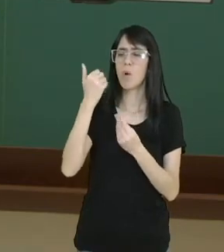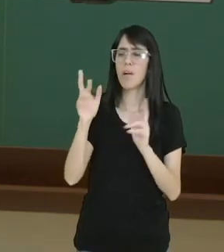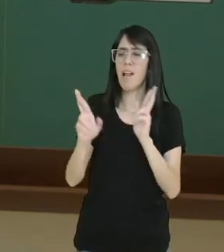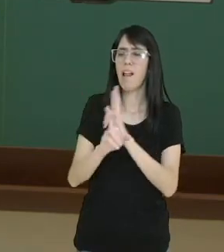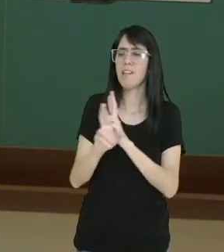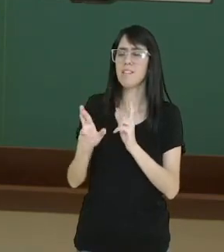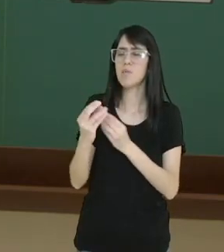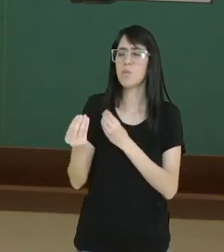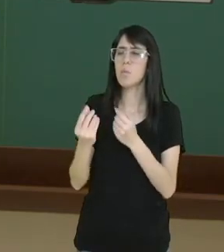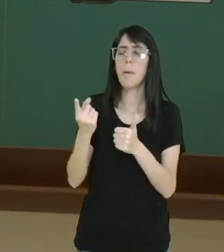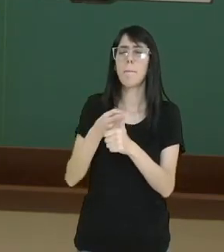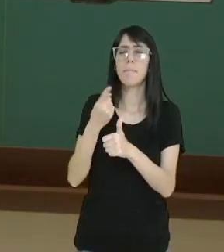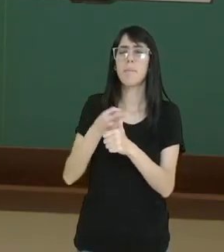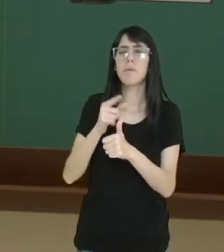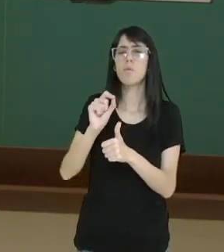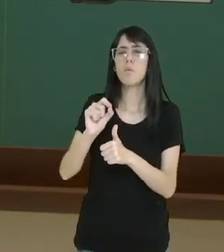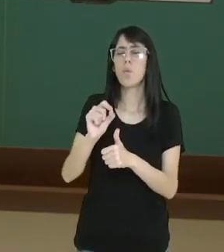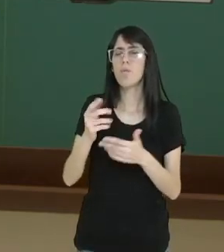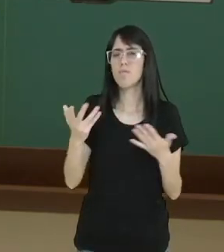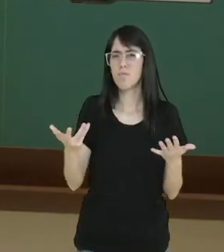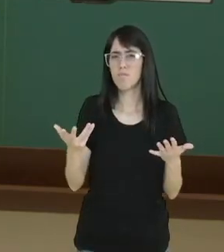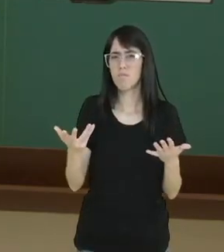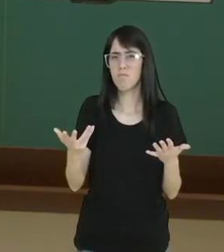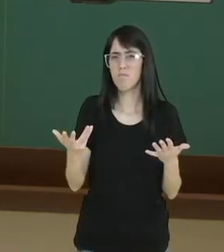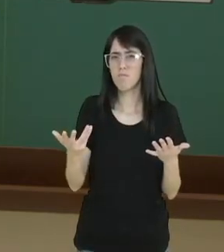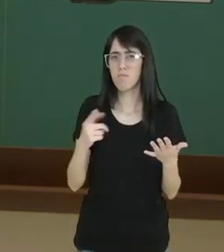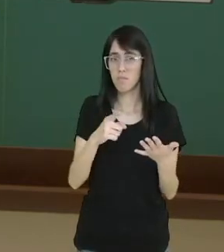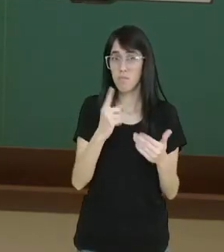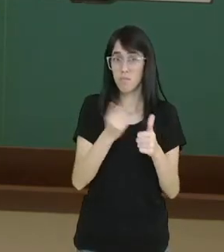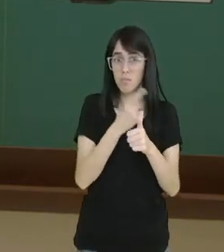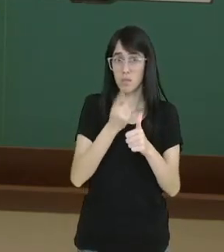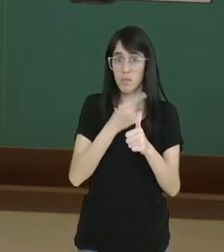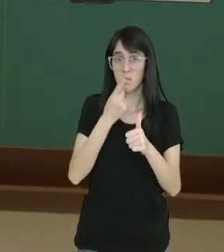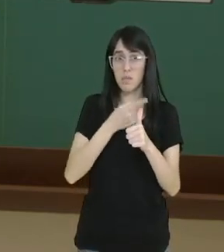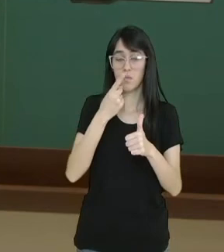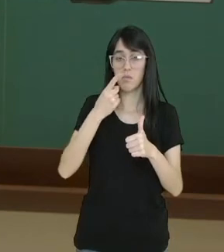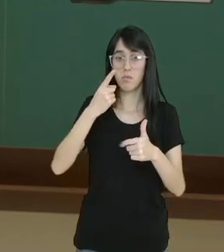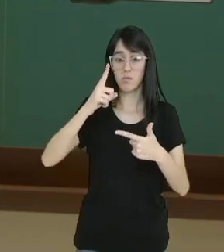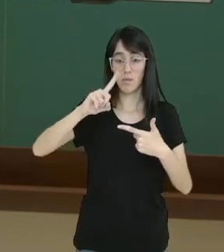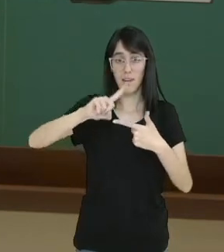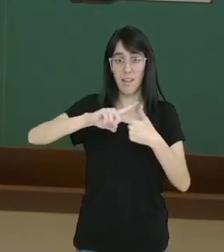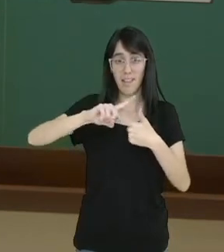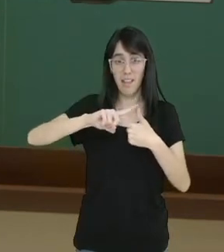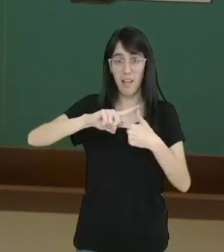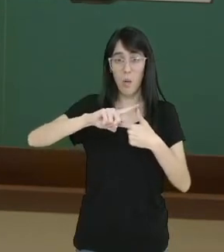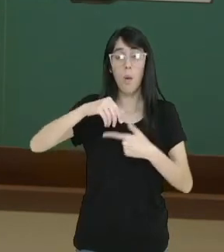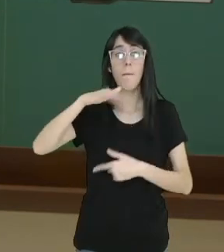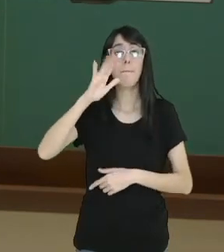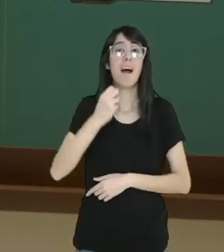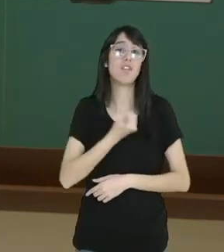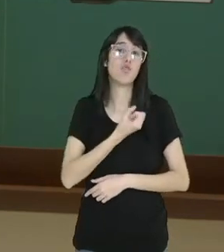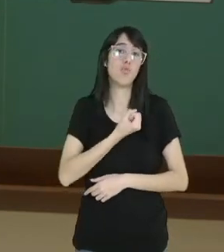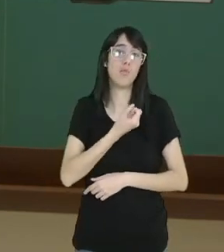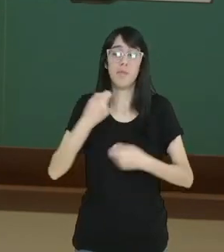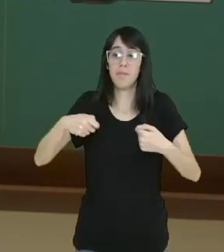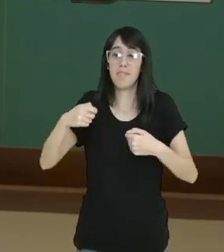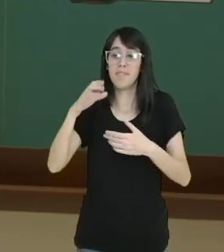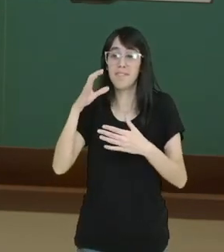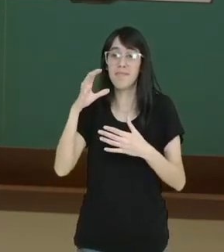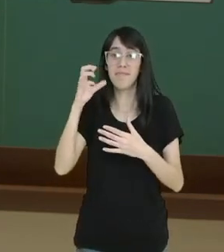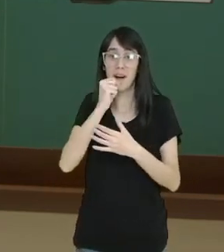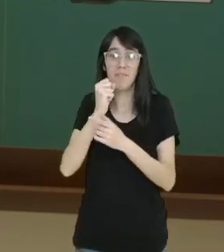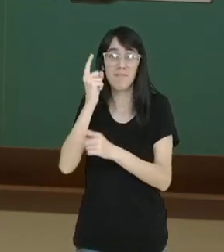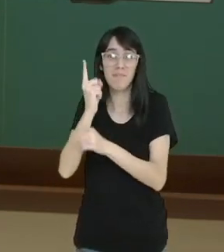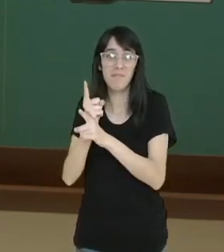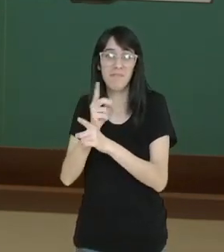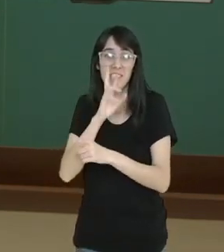você começa usando? Você vai para o triângulo que tem mais números, né? Porque você precisa, se você começar